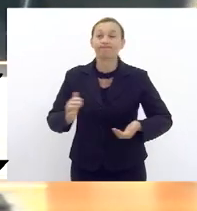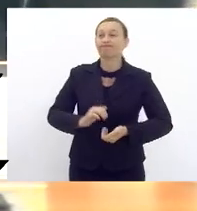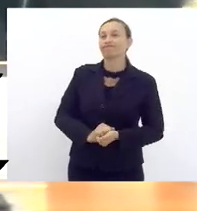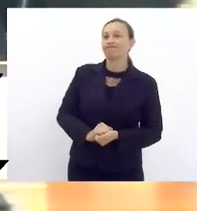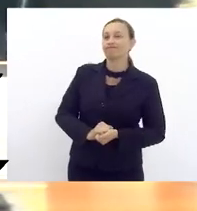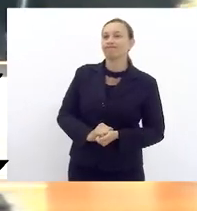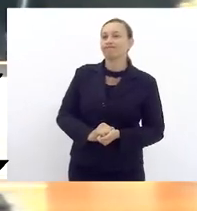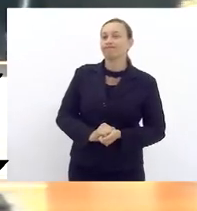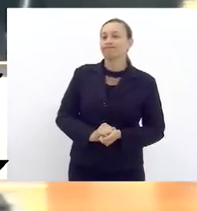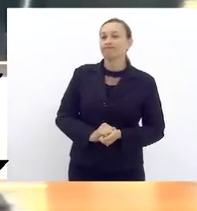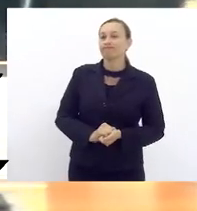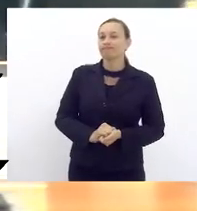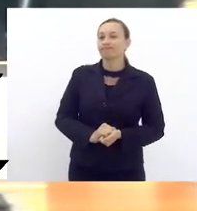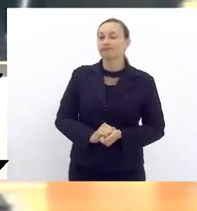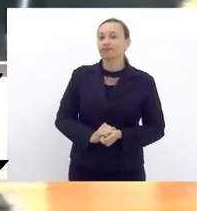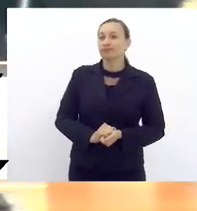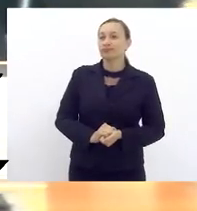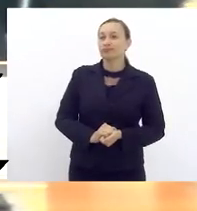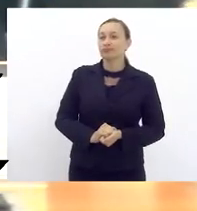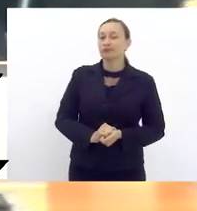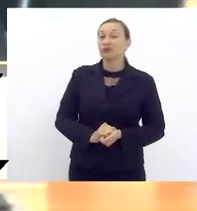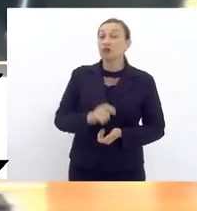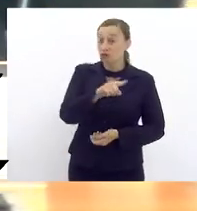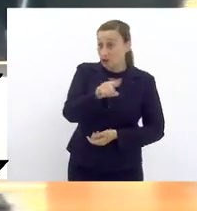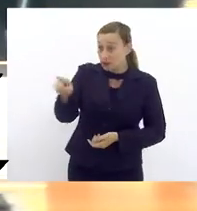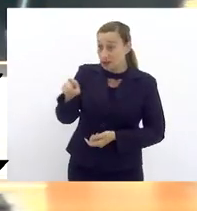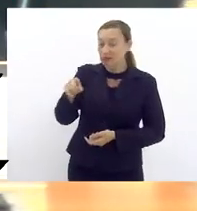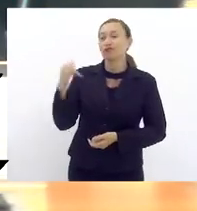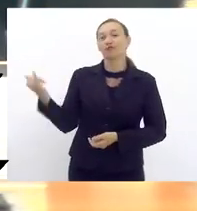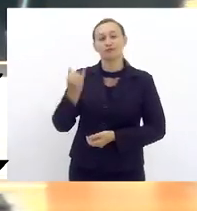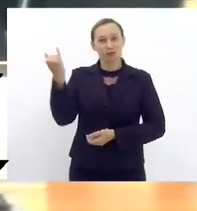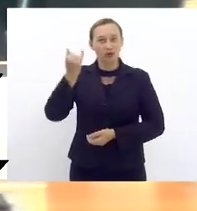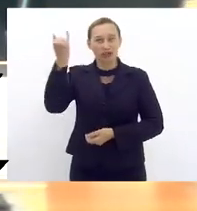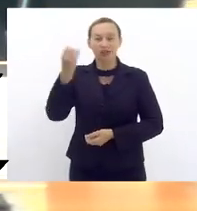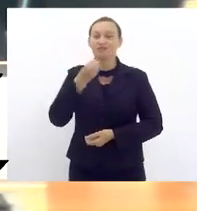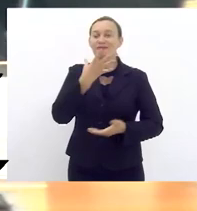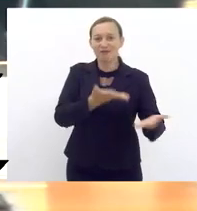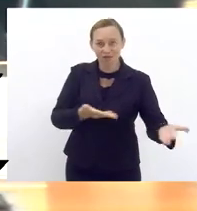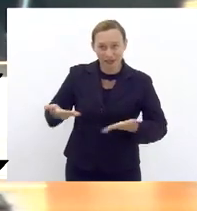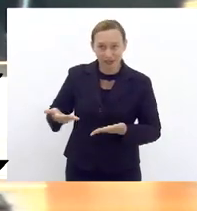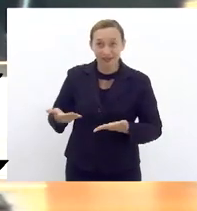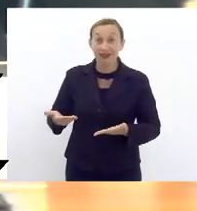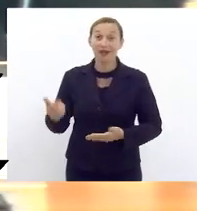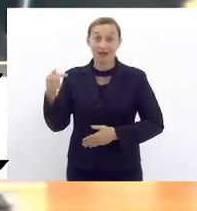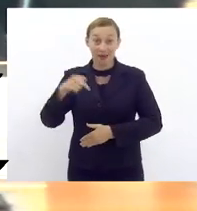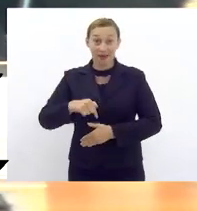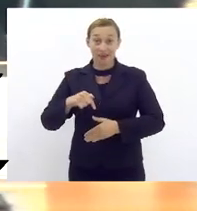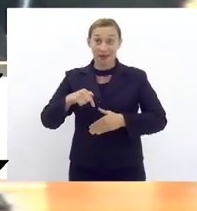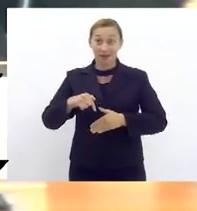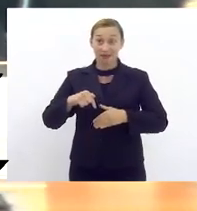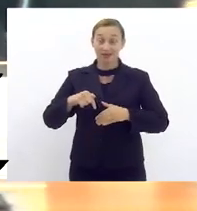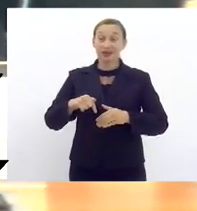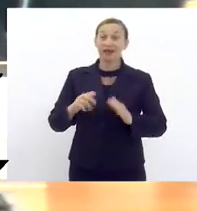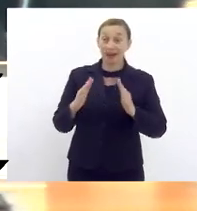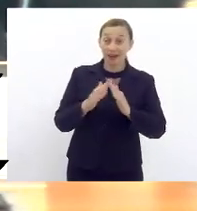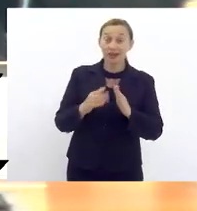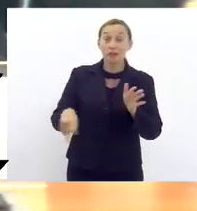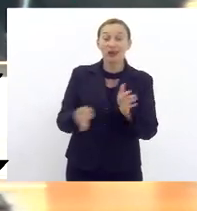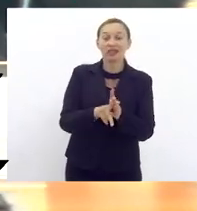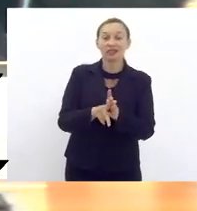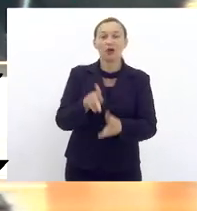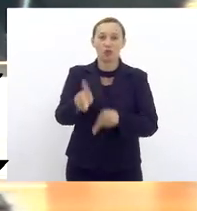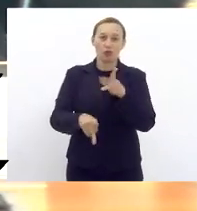peças importantes aqui nessa reunião são vocês bem-vindos essa é uma casa do Povo